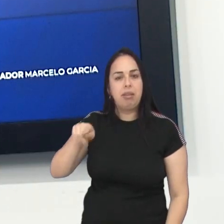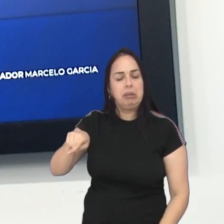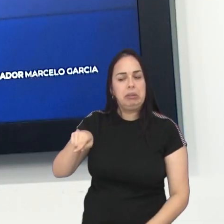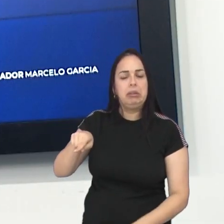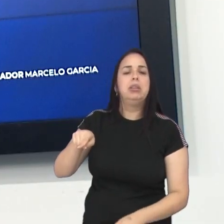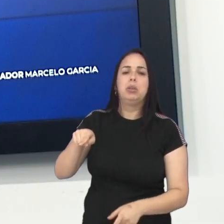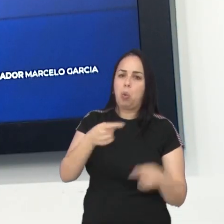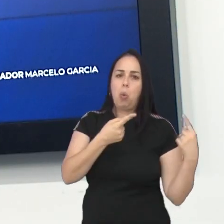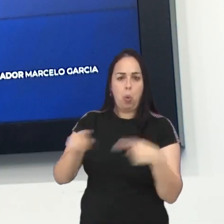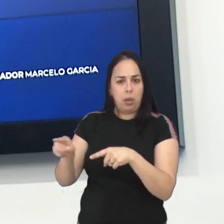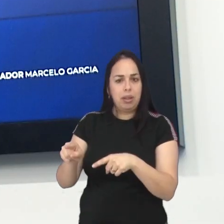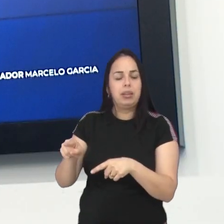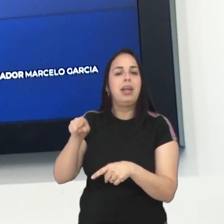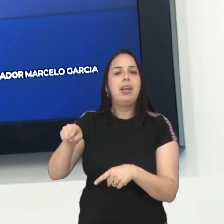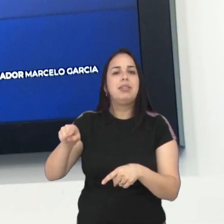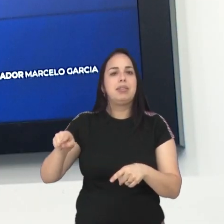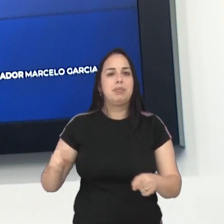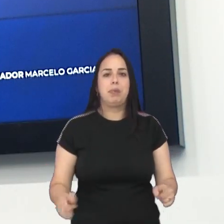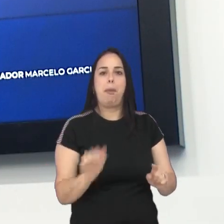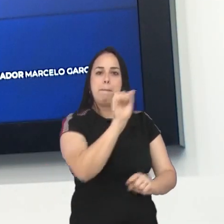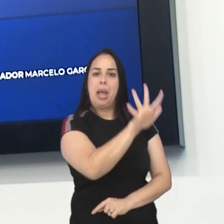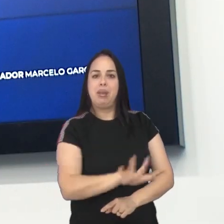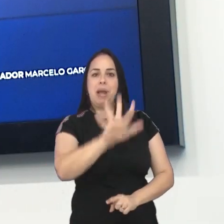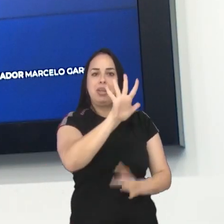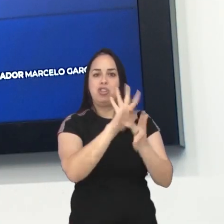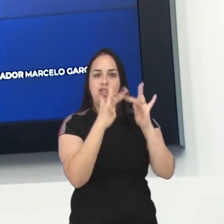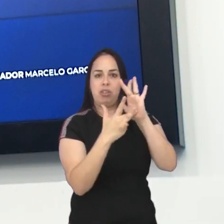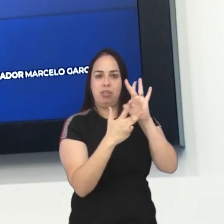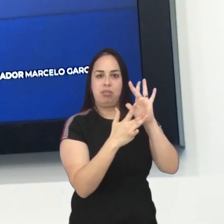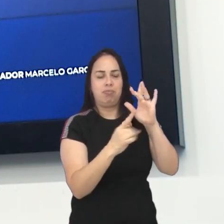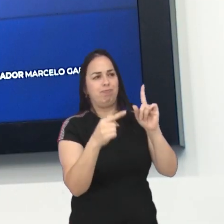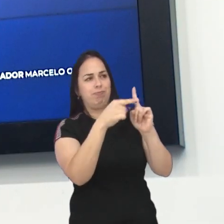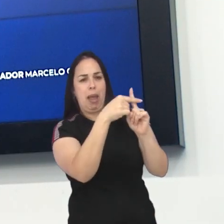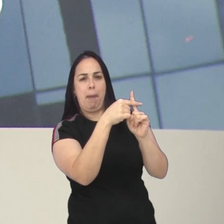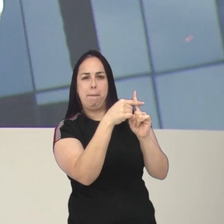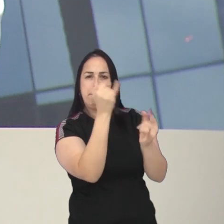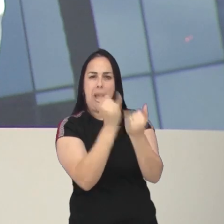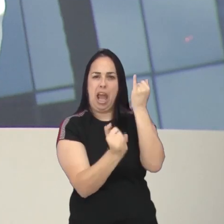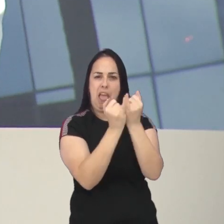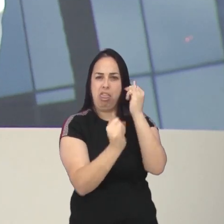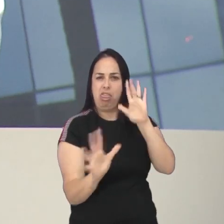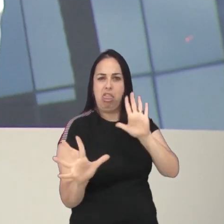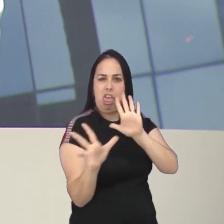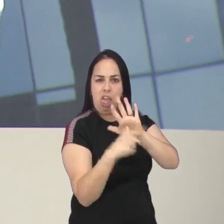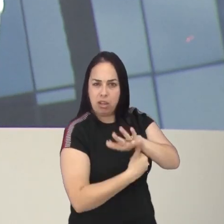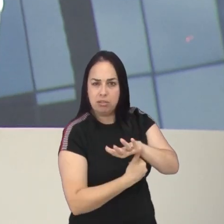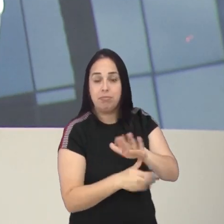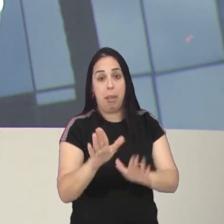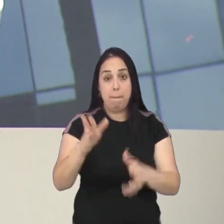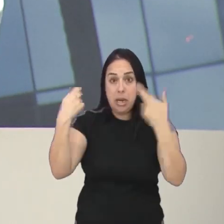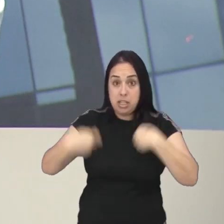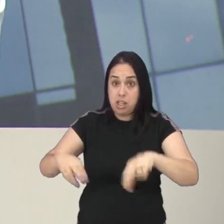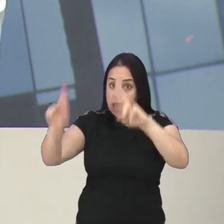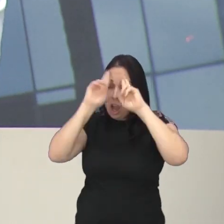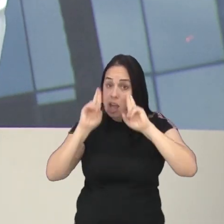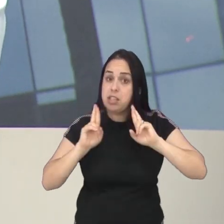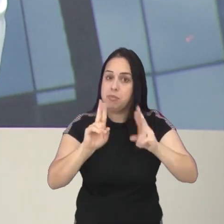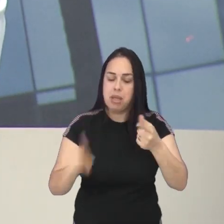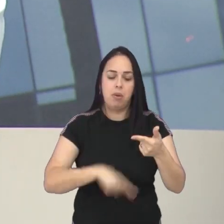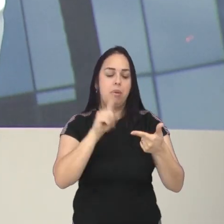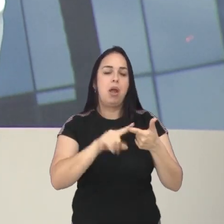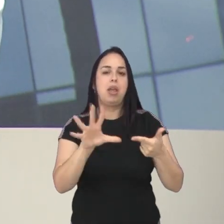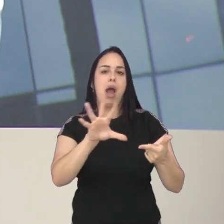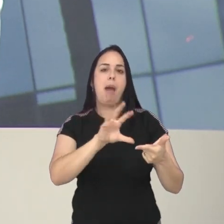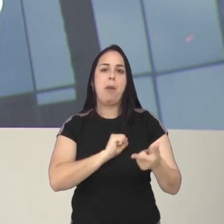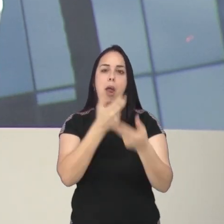segundo o parlamentar, teria associado a imagem de Jesus a um bandido. Marcelo Garcia pediu mais respeito, amor